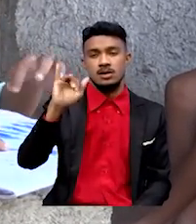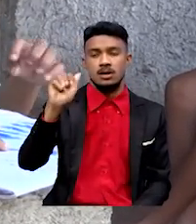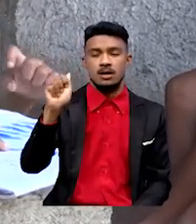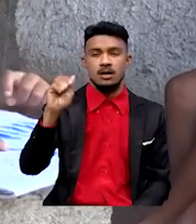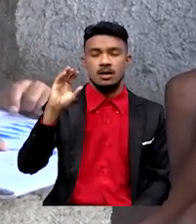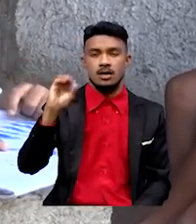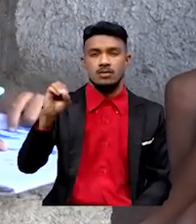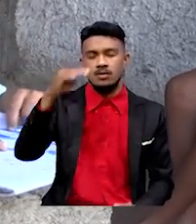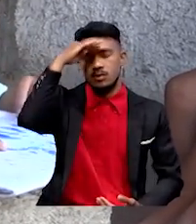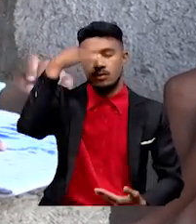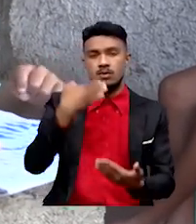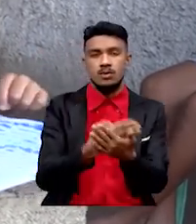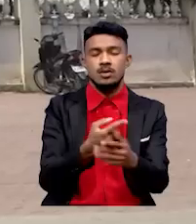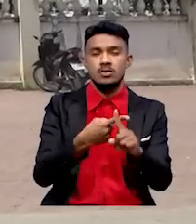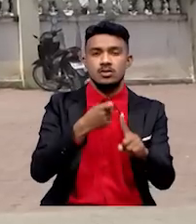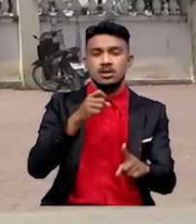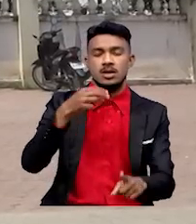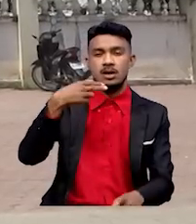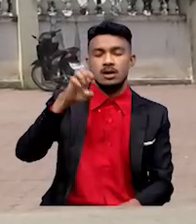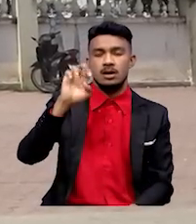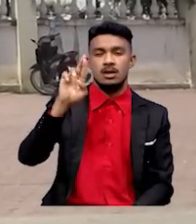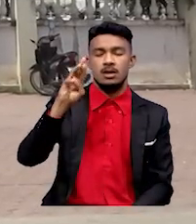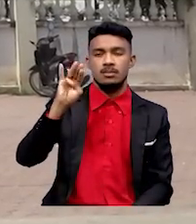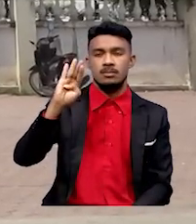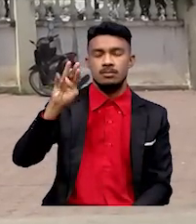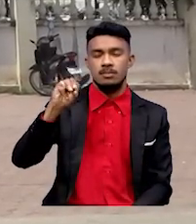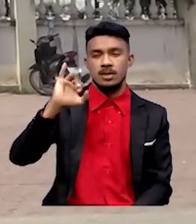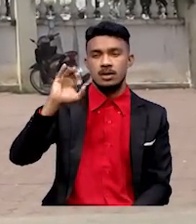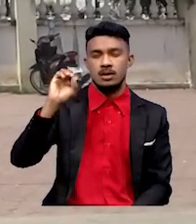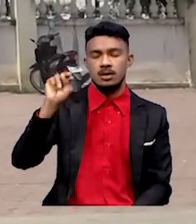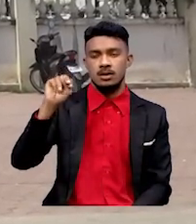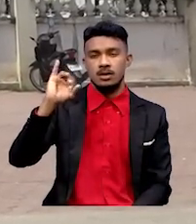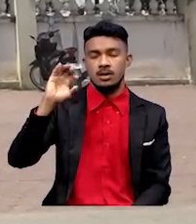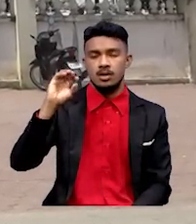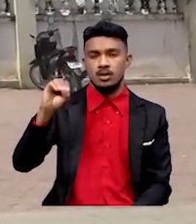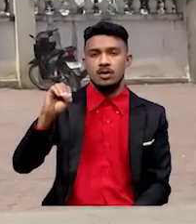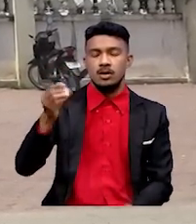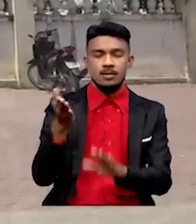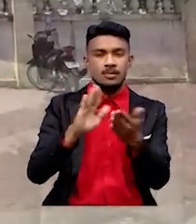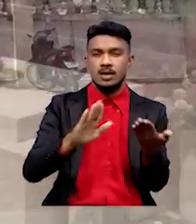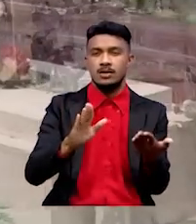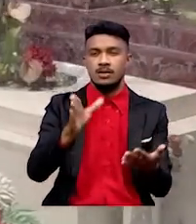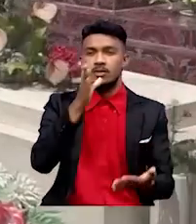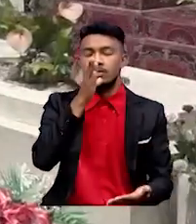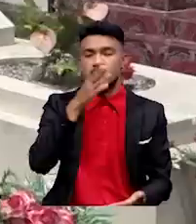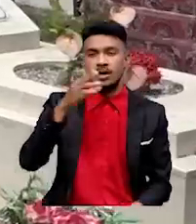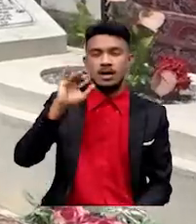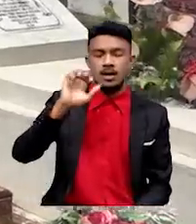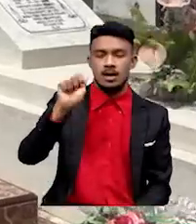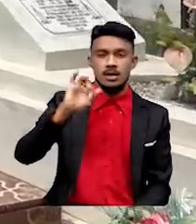Husi Hermínio Guzmão. Matibian. No Adozinda Guzmão. Matibian.